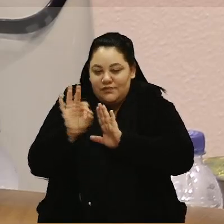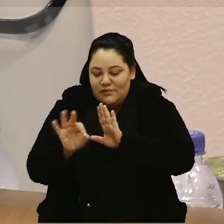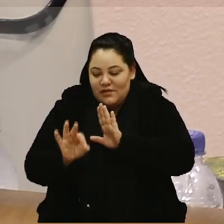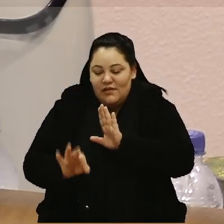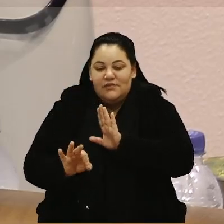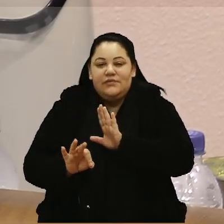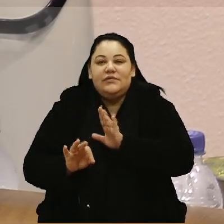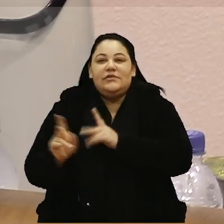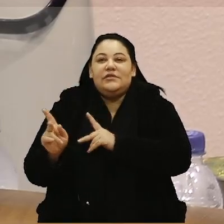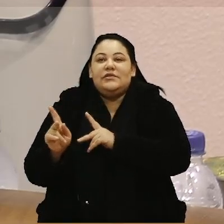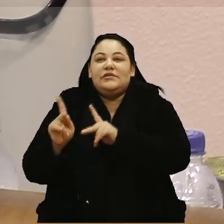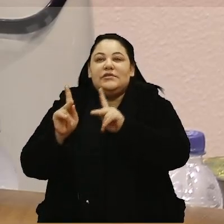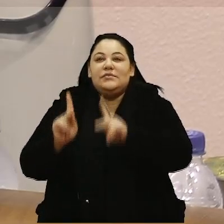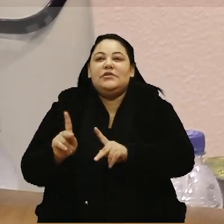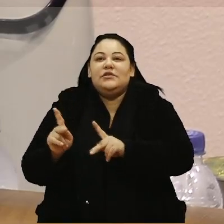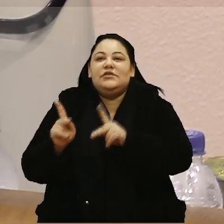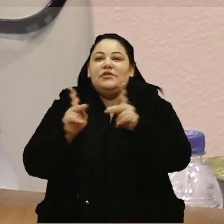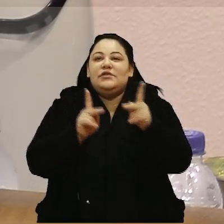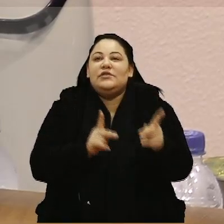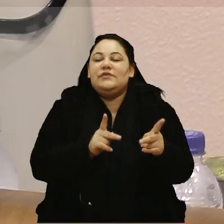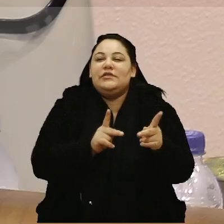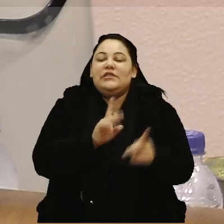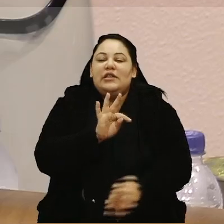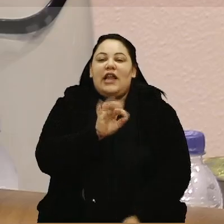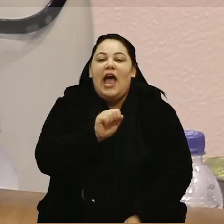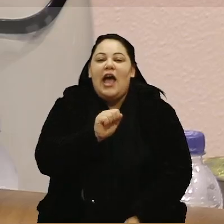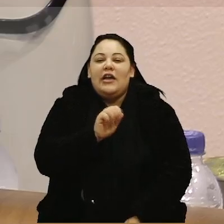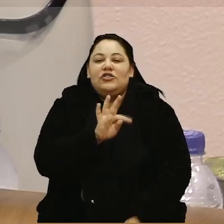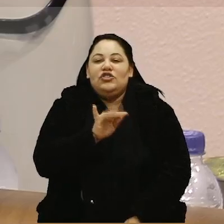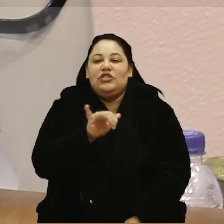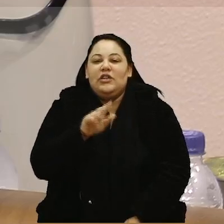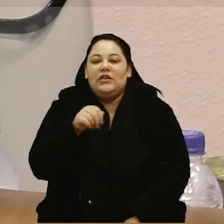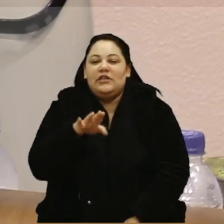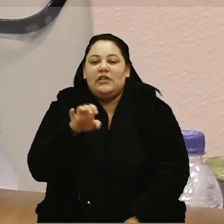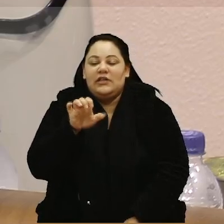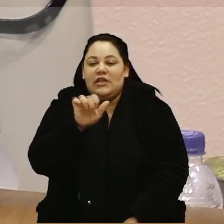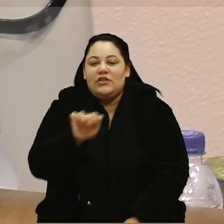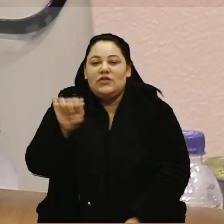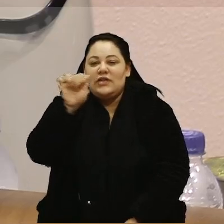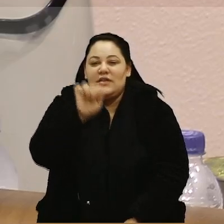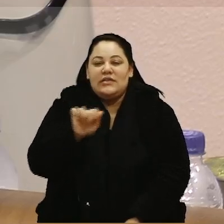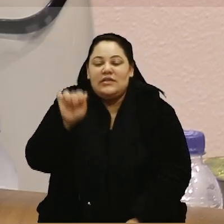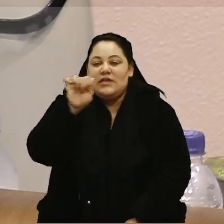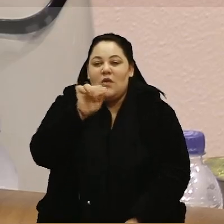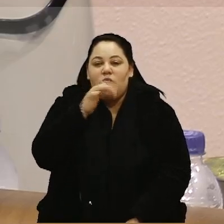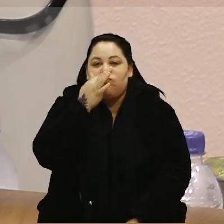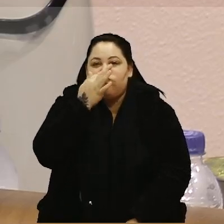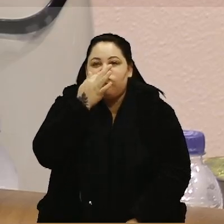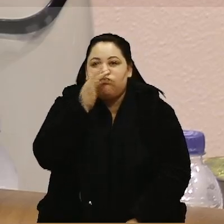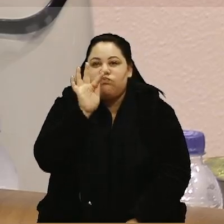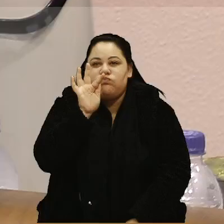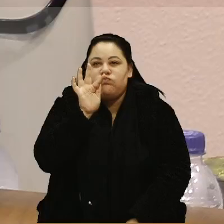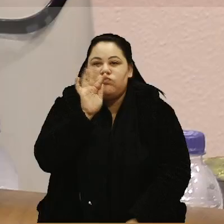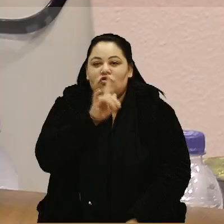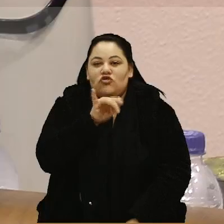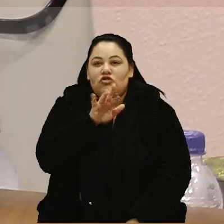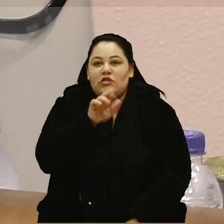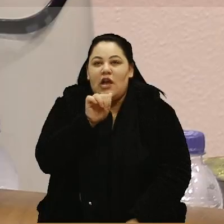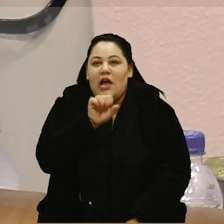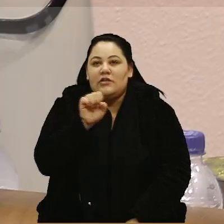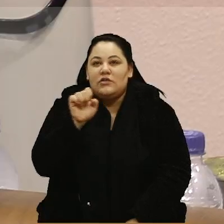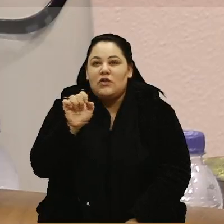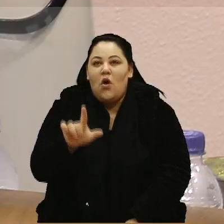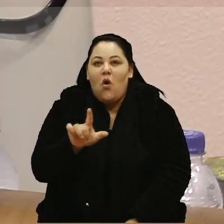que nos visitam. Tatiane Correia, da Associação Girassol e Associação Santa Rita, Eliane